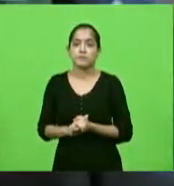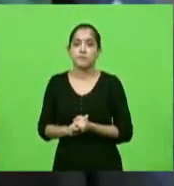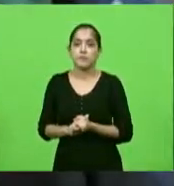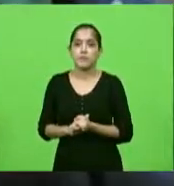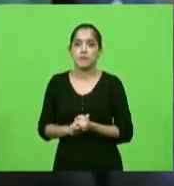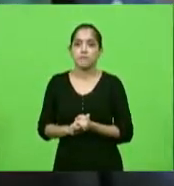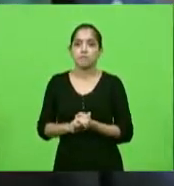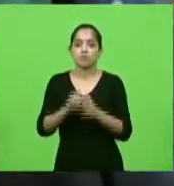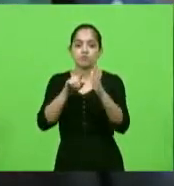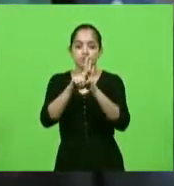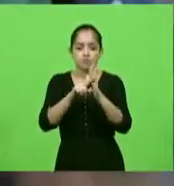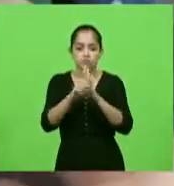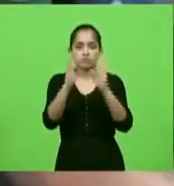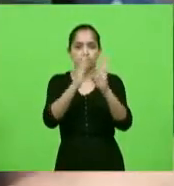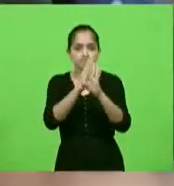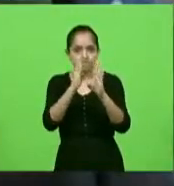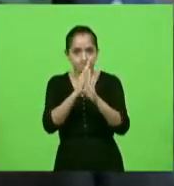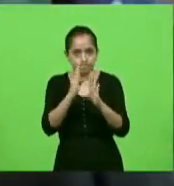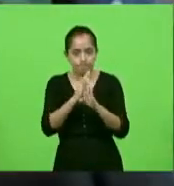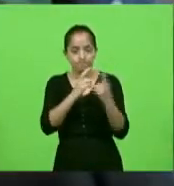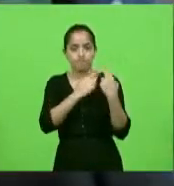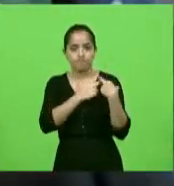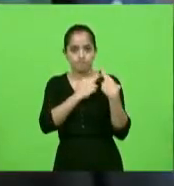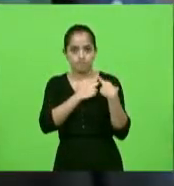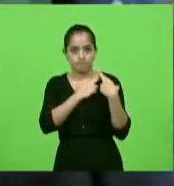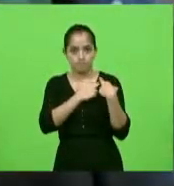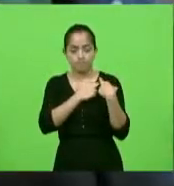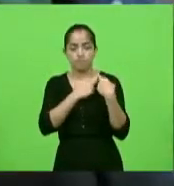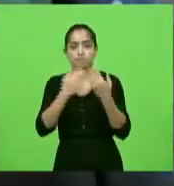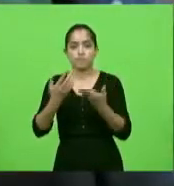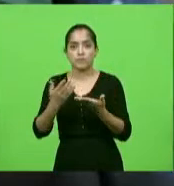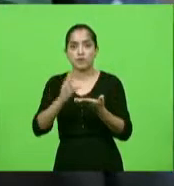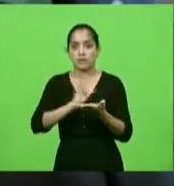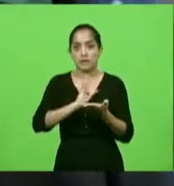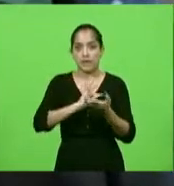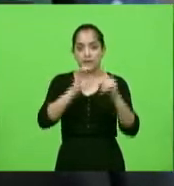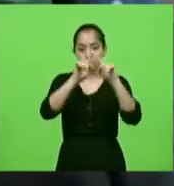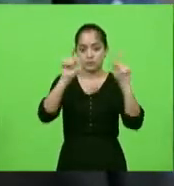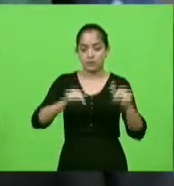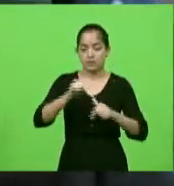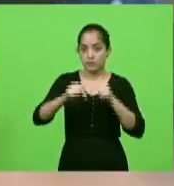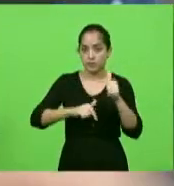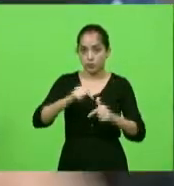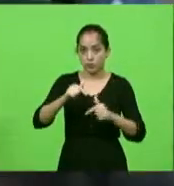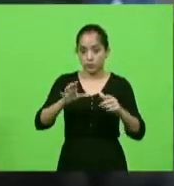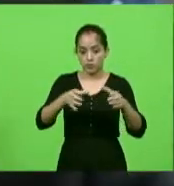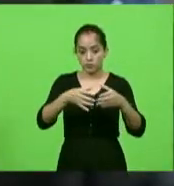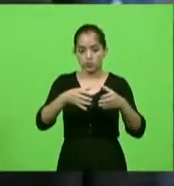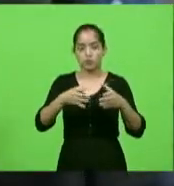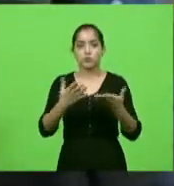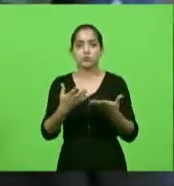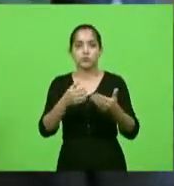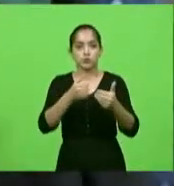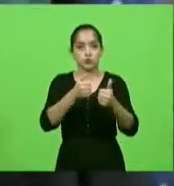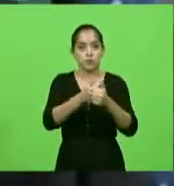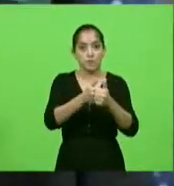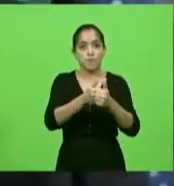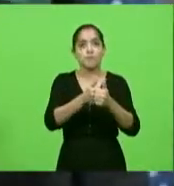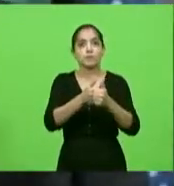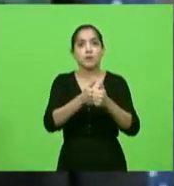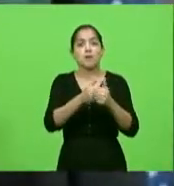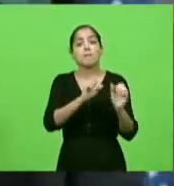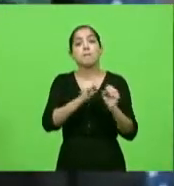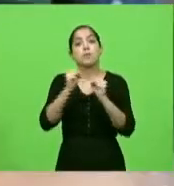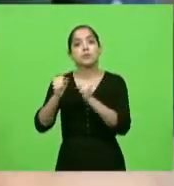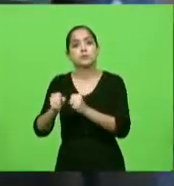A apuração e atribuição da responsabilidade a técnicos e demais servidores do Executivo, conforme julgamento emitido pelo Tribunal